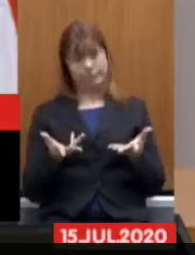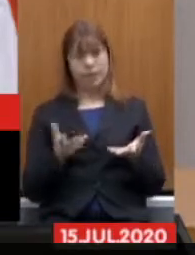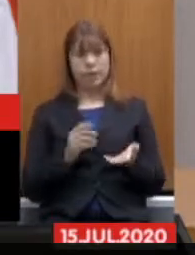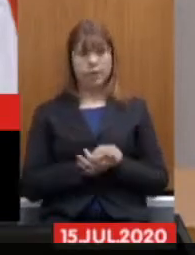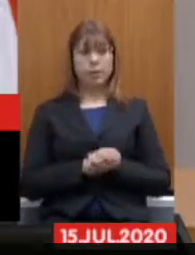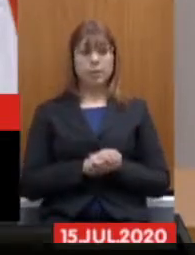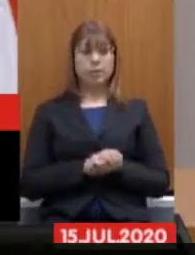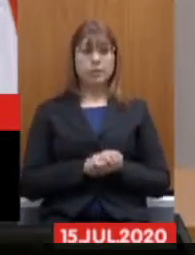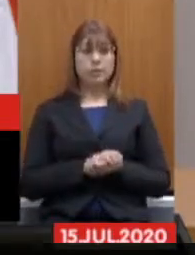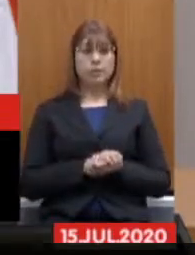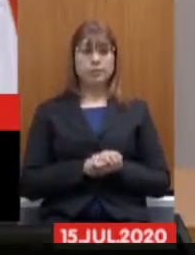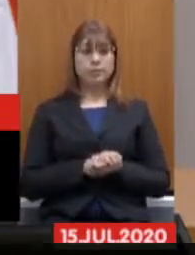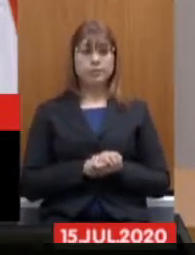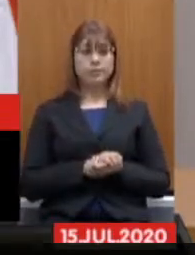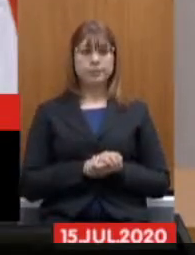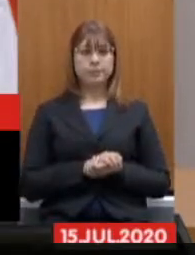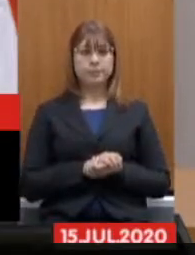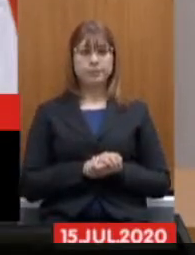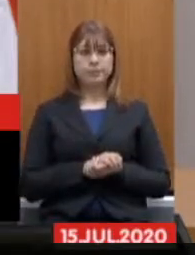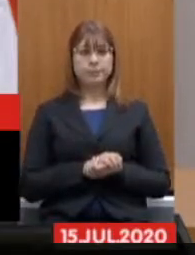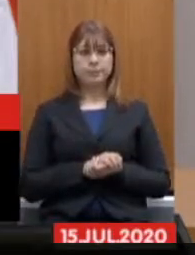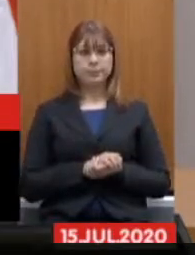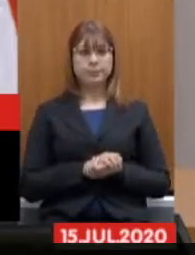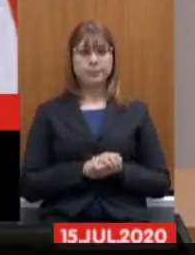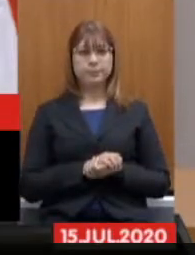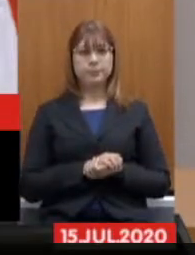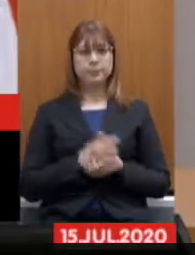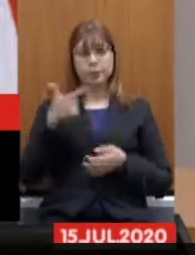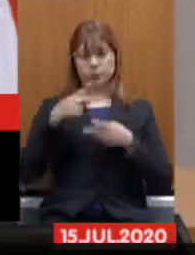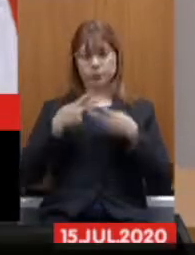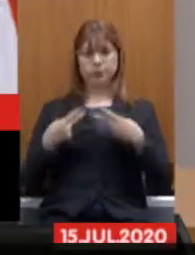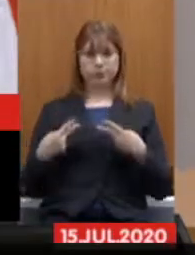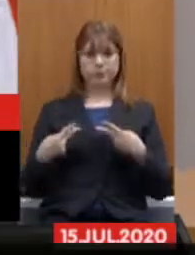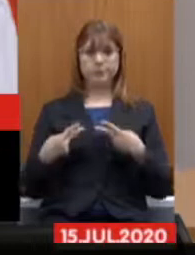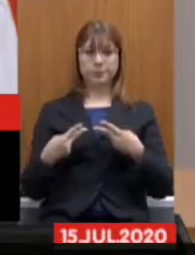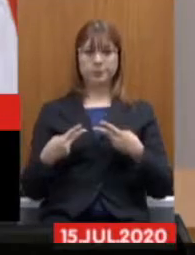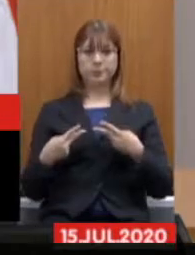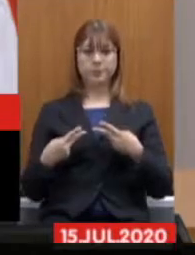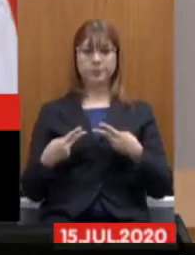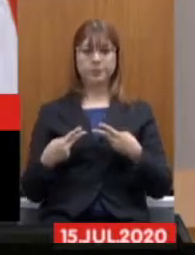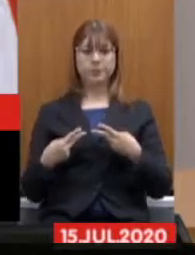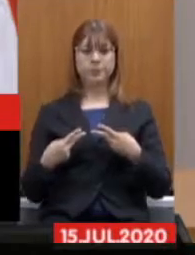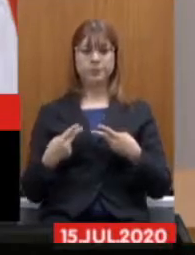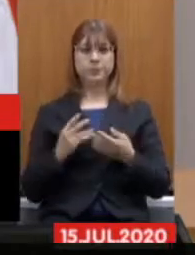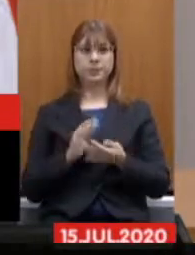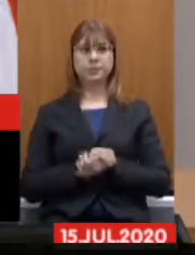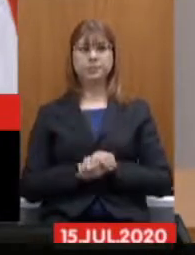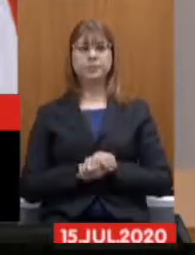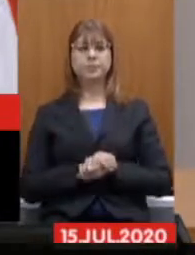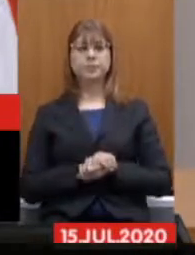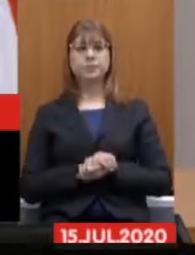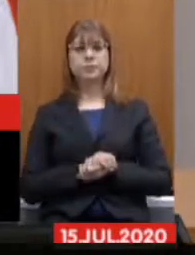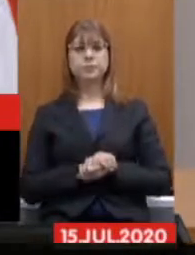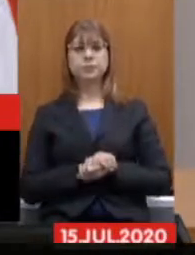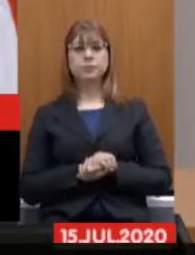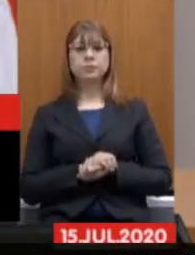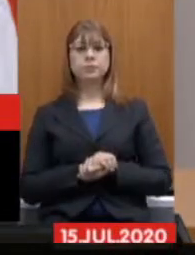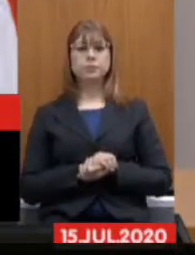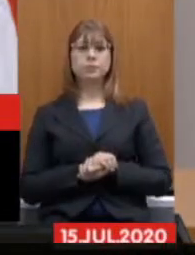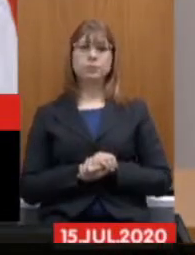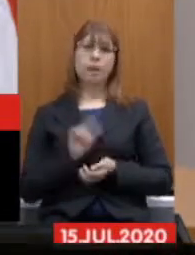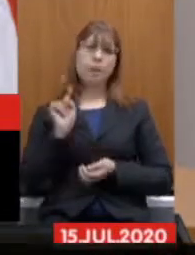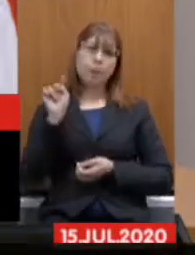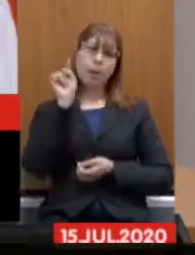é é é é uma outra gaston há muitos